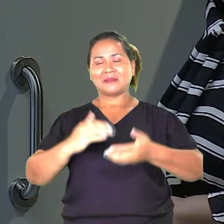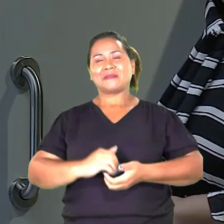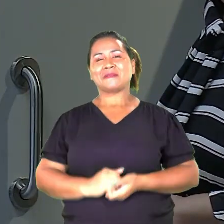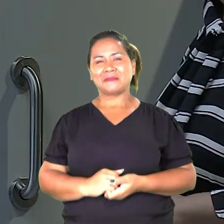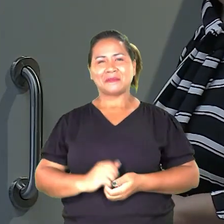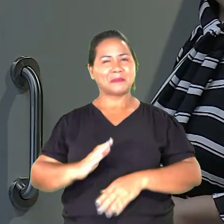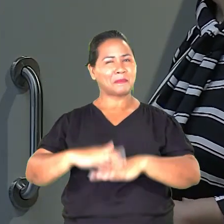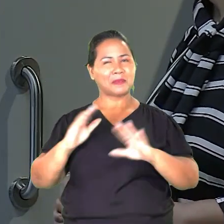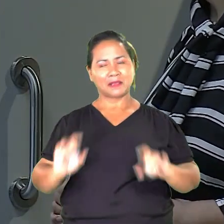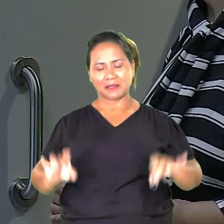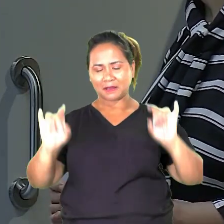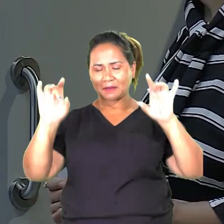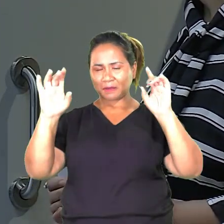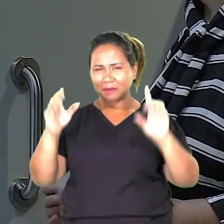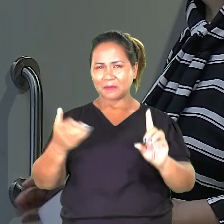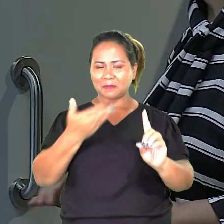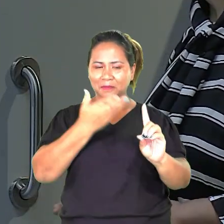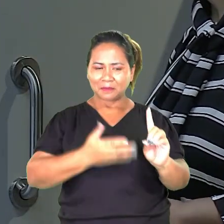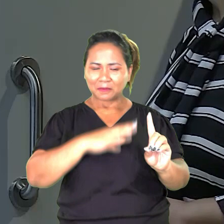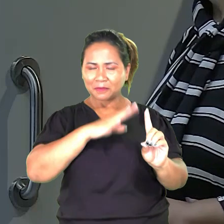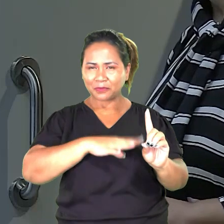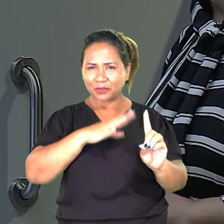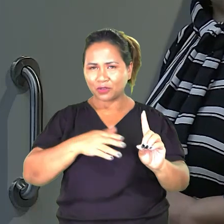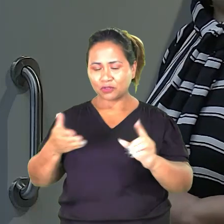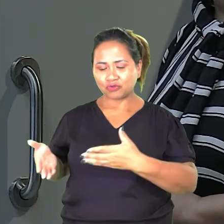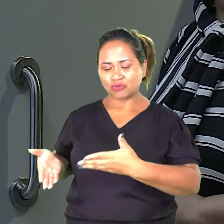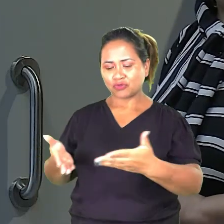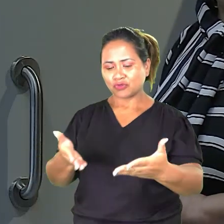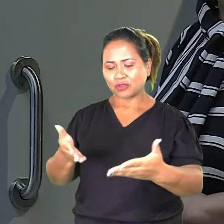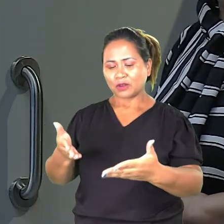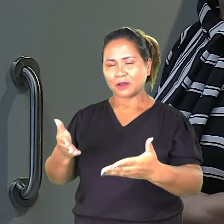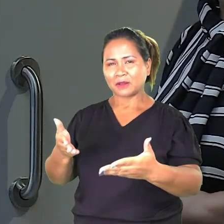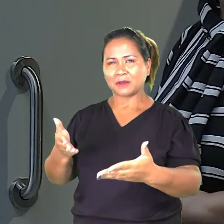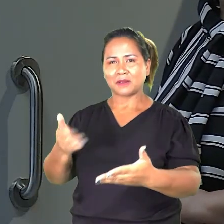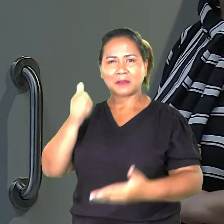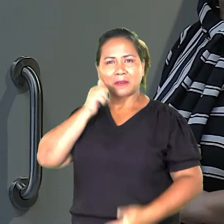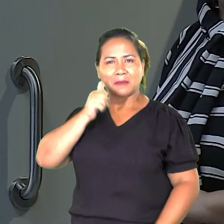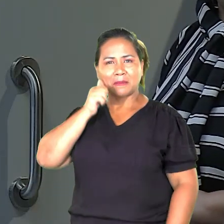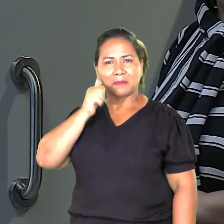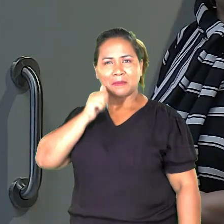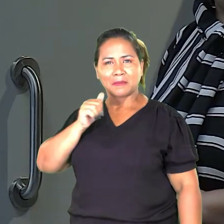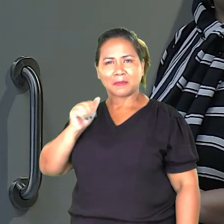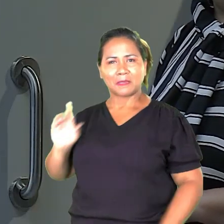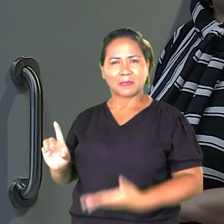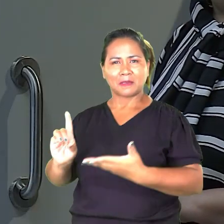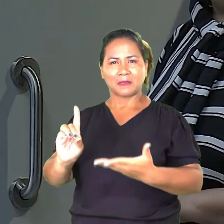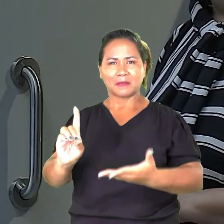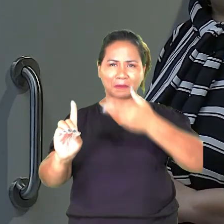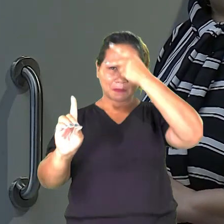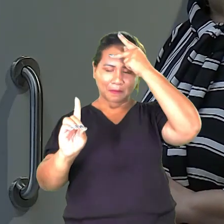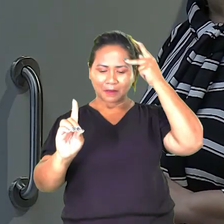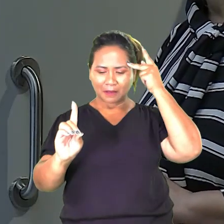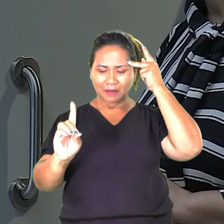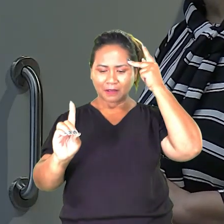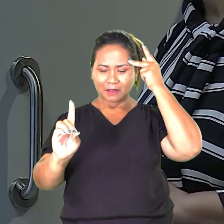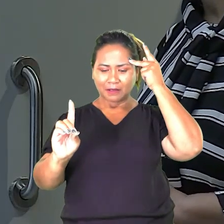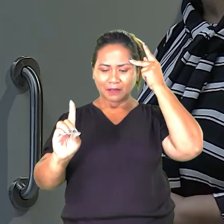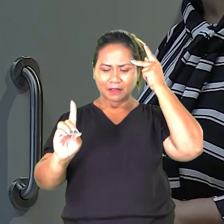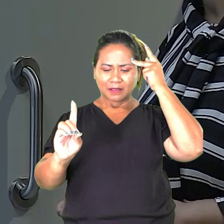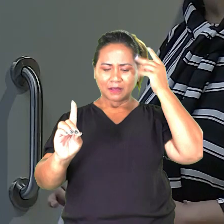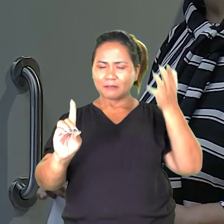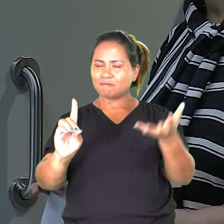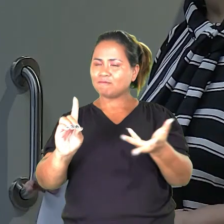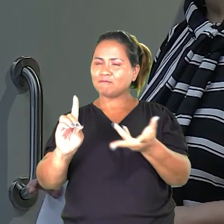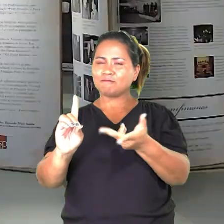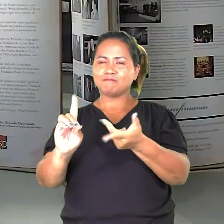confraternização litero-espiritual em torno do nosso poeta, chamando inicialmente aquela pessoa que nos últimos anos foi seu